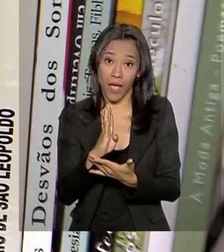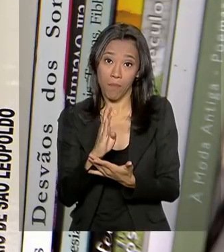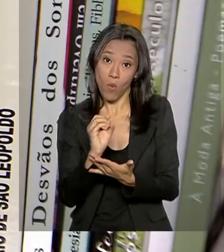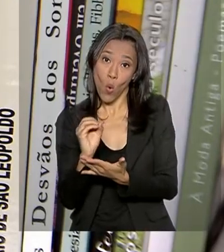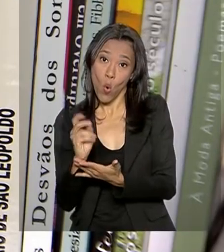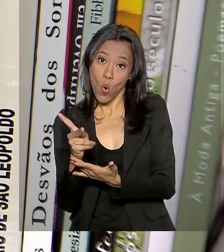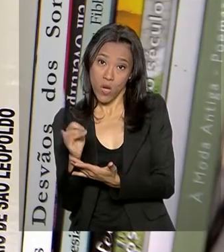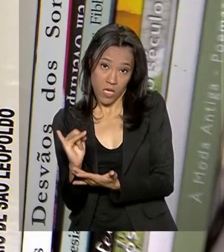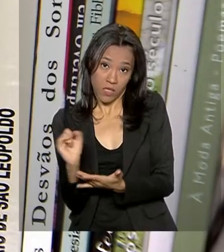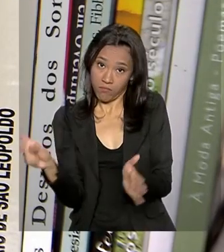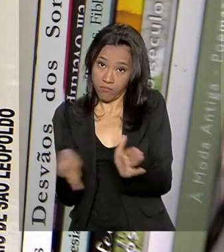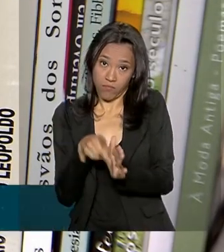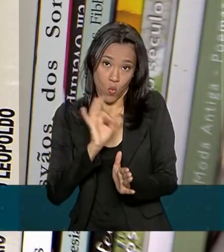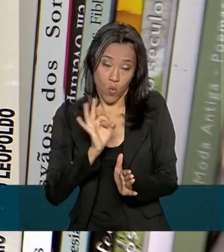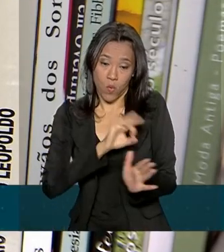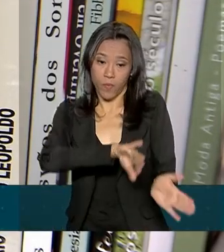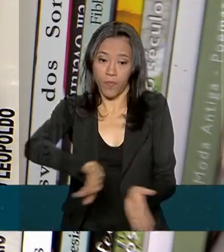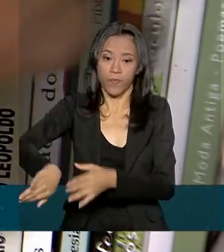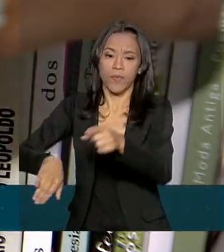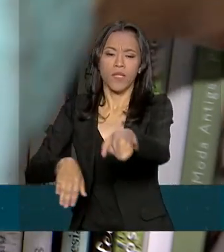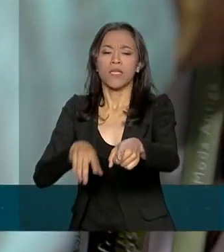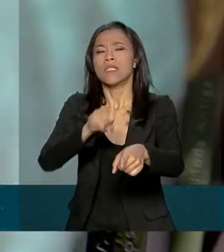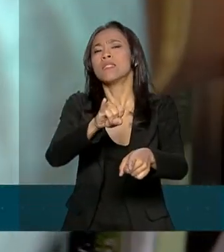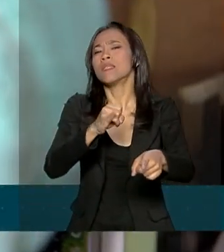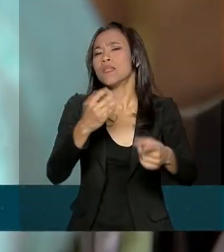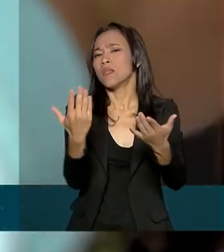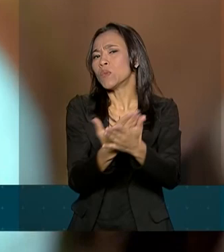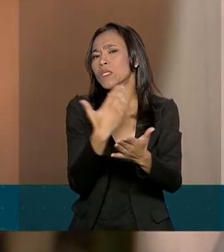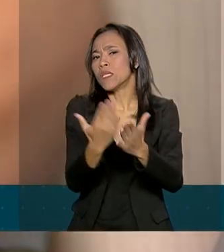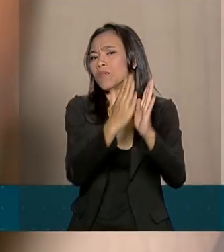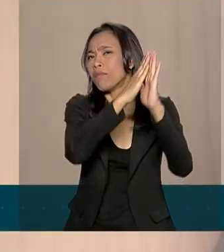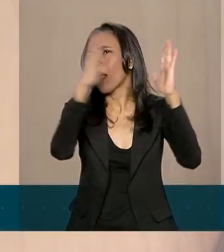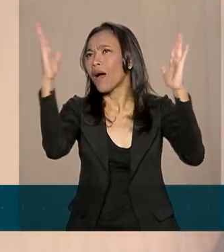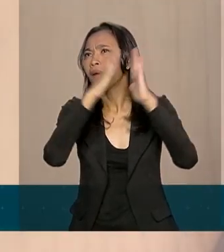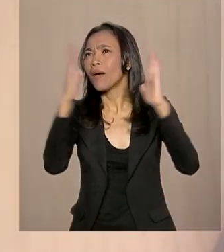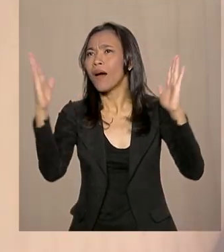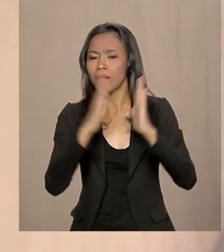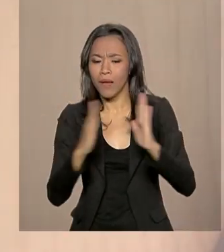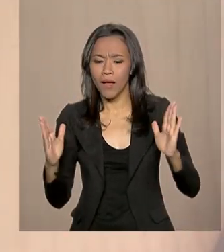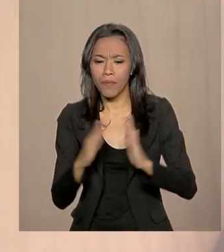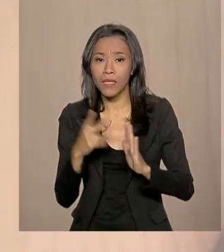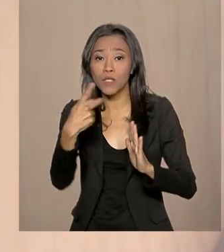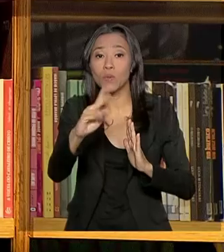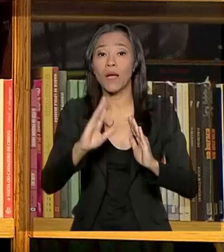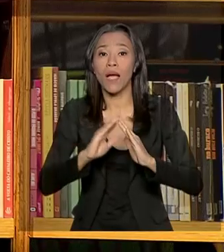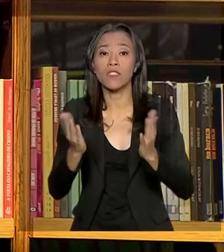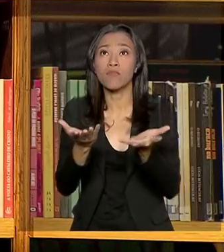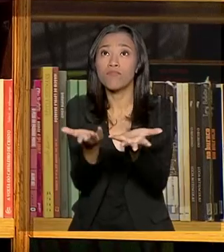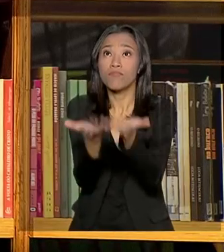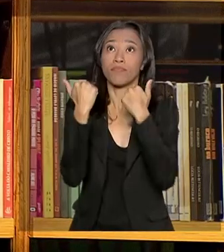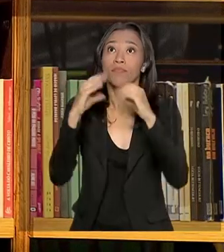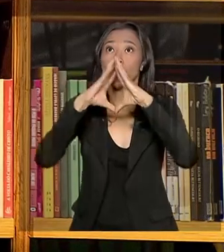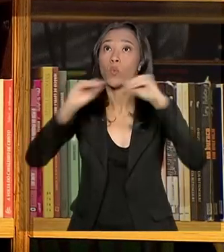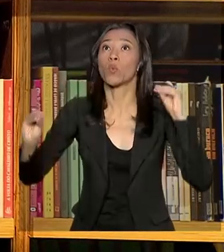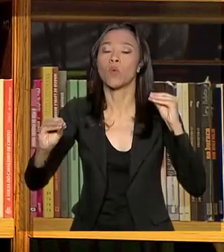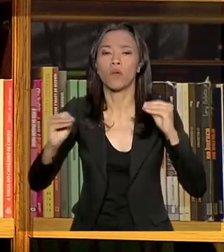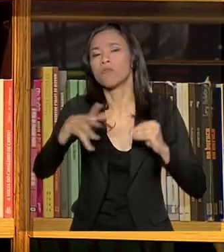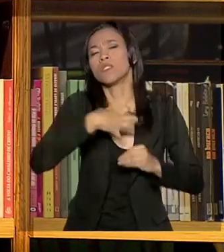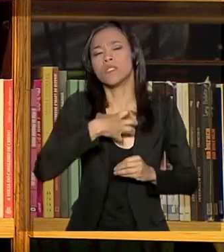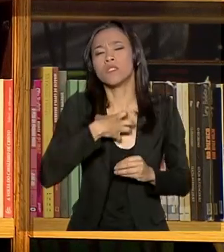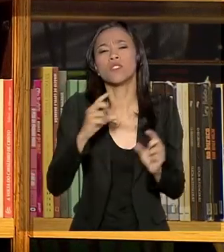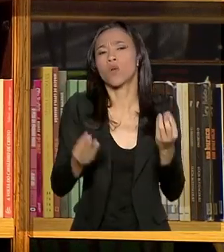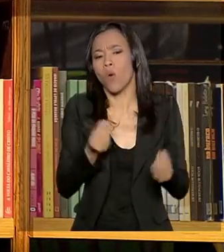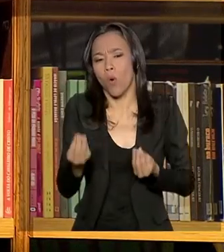se às livrarias de repente pegassem de volta os livros que você tem na estante de casa como você se sentiria